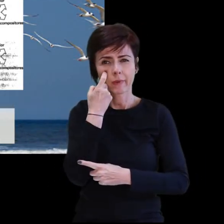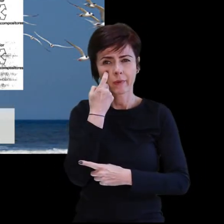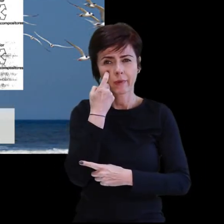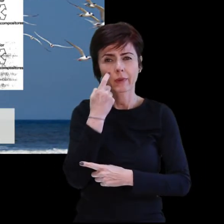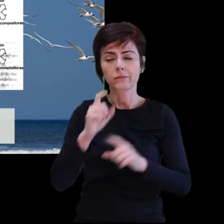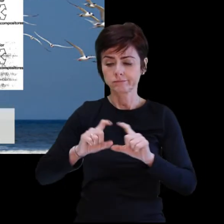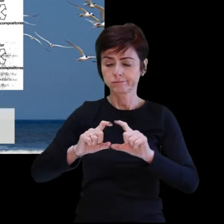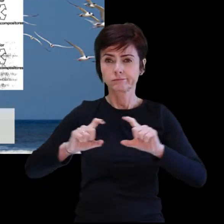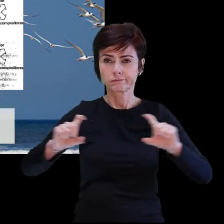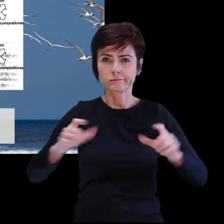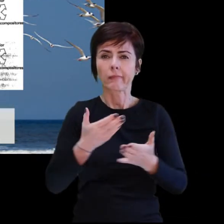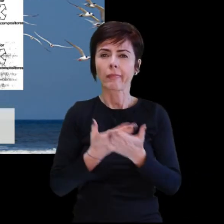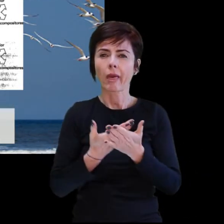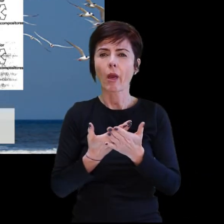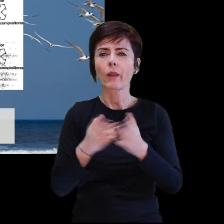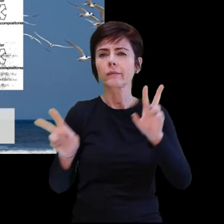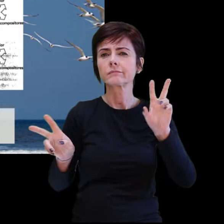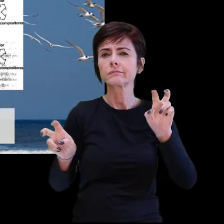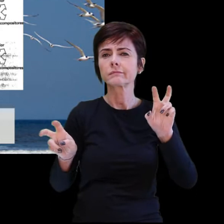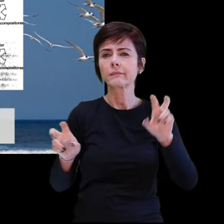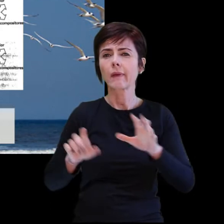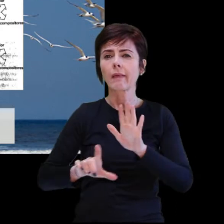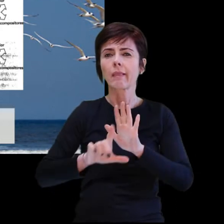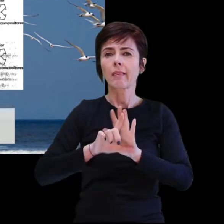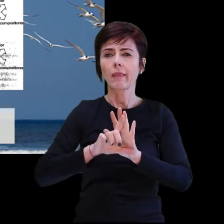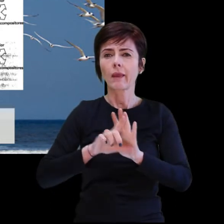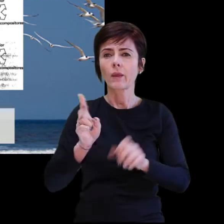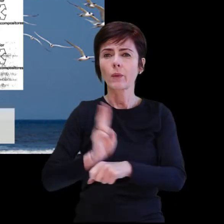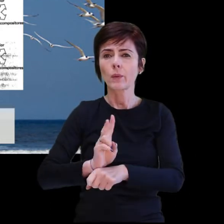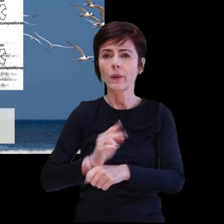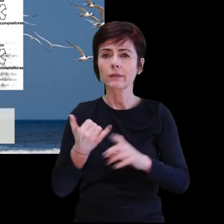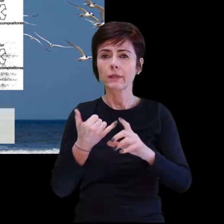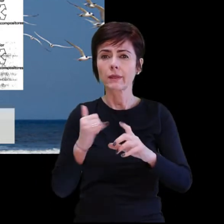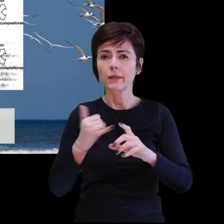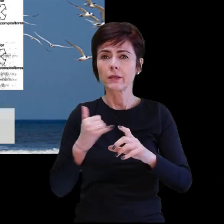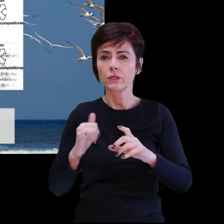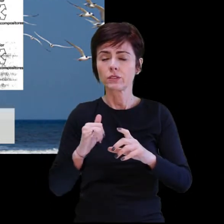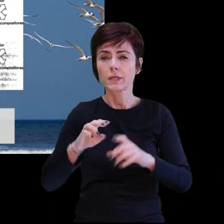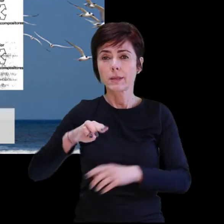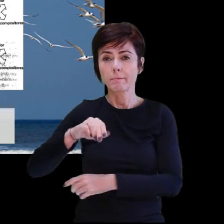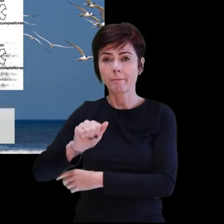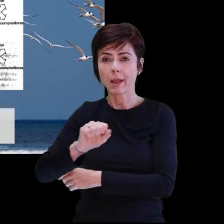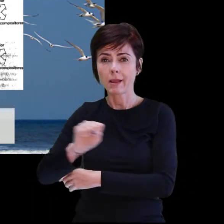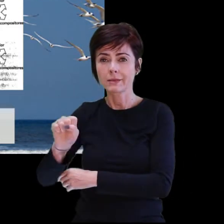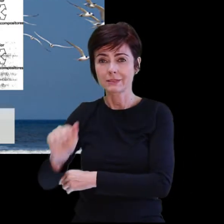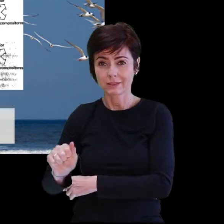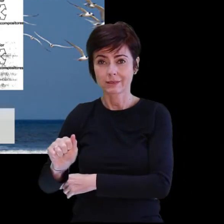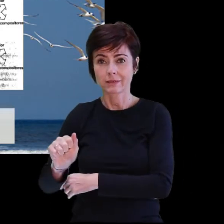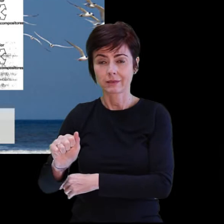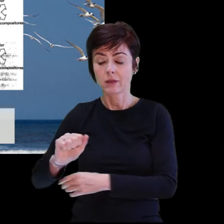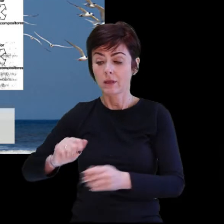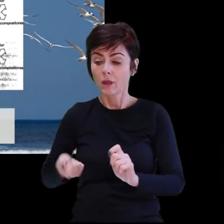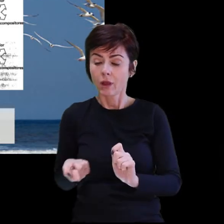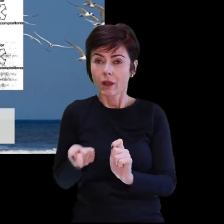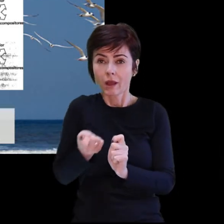porque a gente vê que a gente viu naquela aula sobre lei de conservação da massa e da energia, que ao